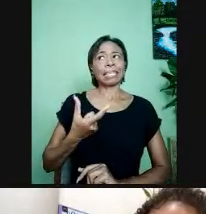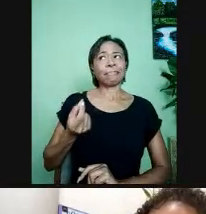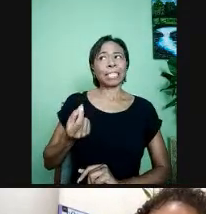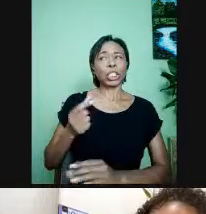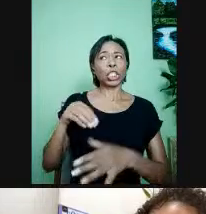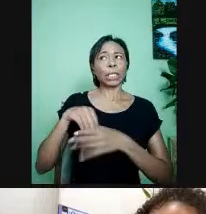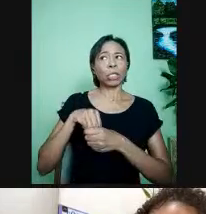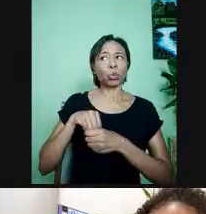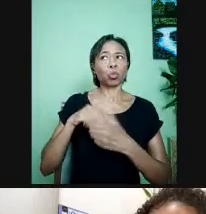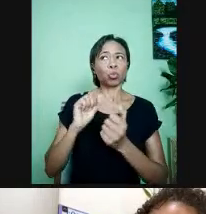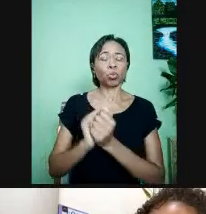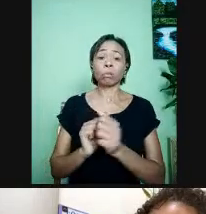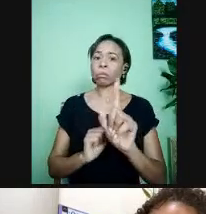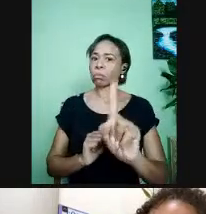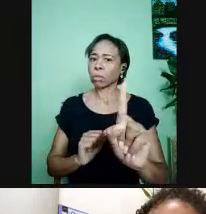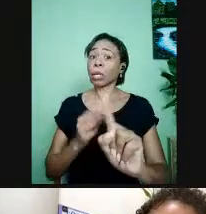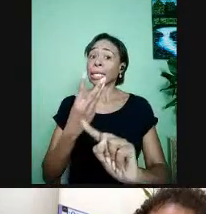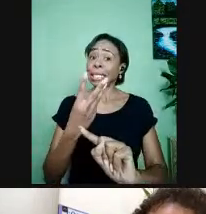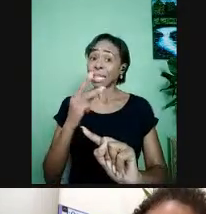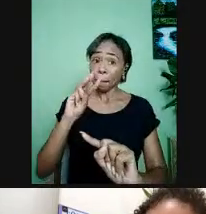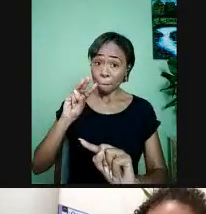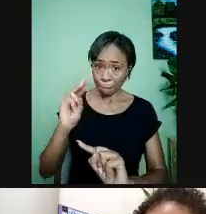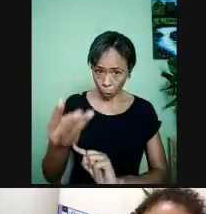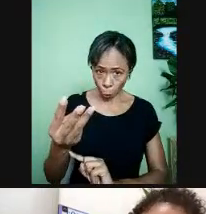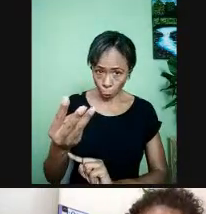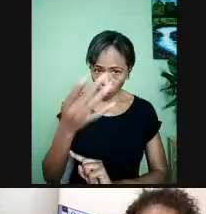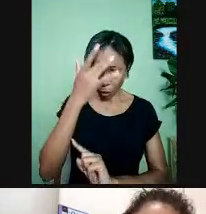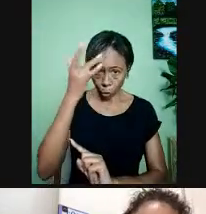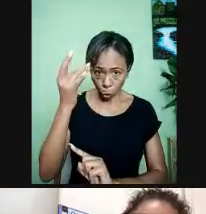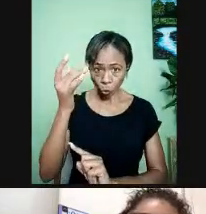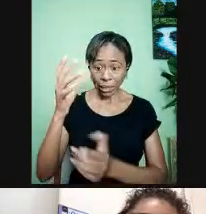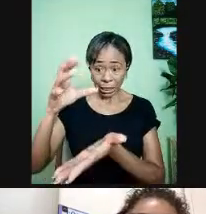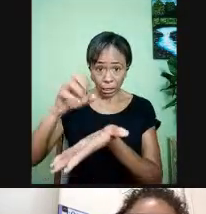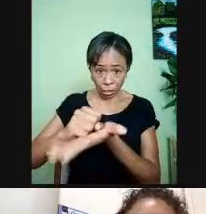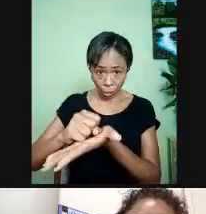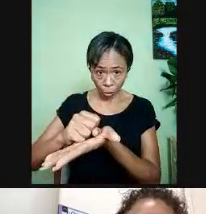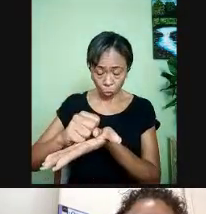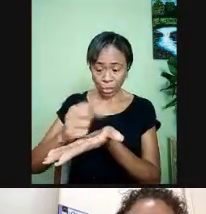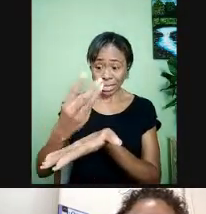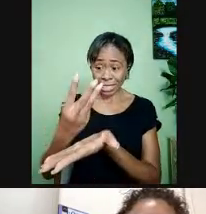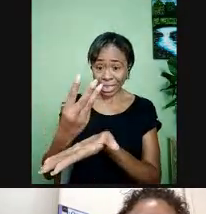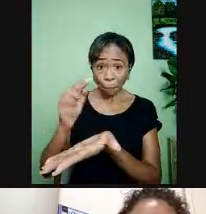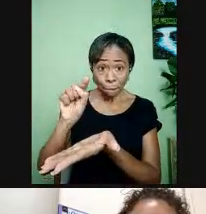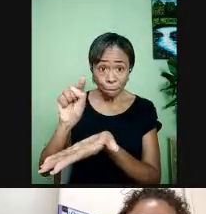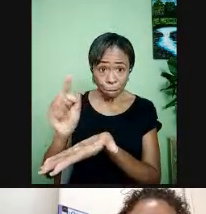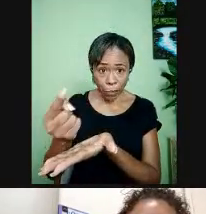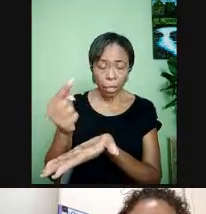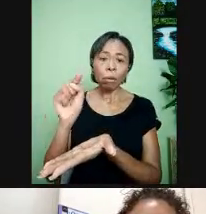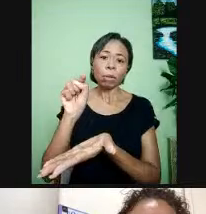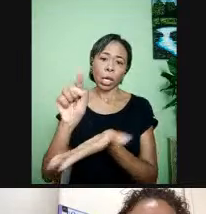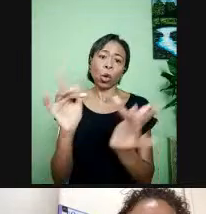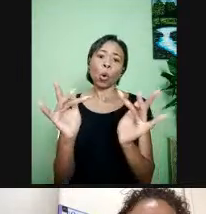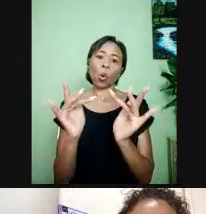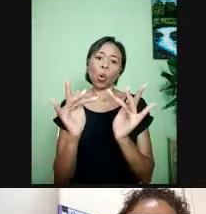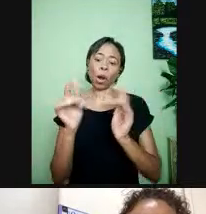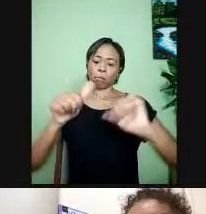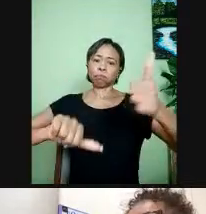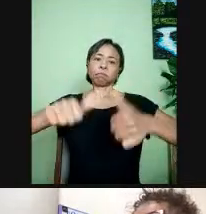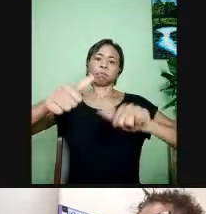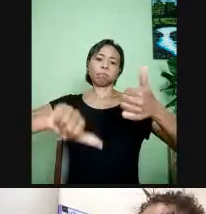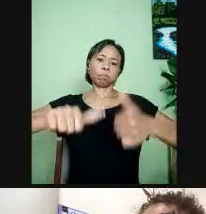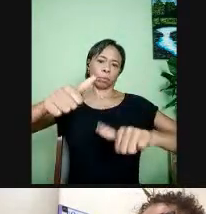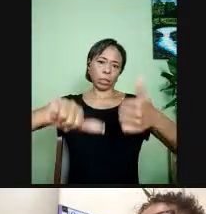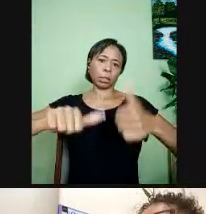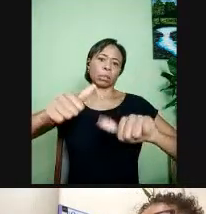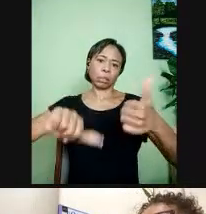3 mil ali, é um exemplo, né, de todo mundo que se inscreveu, eles já terão contato com a banca avaliadora. E a banca avaliadora, ainda